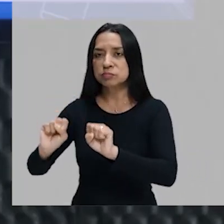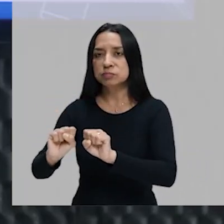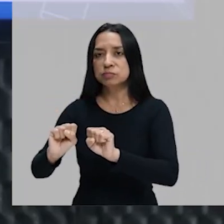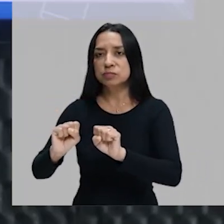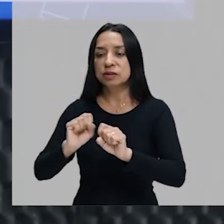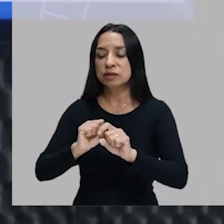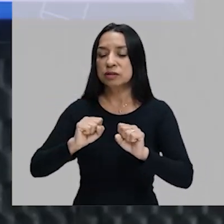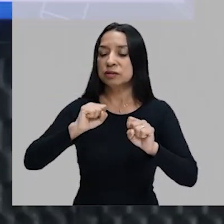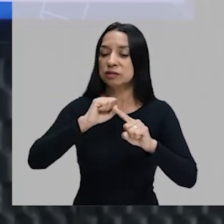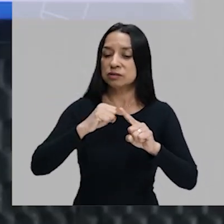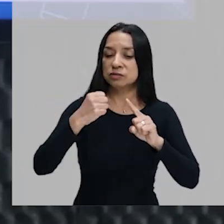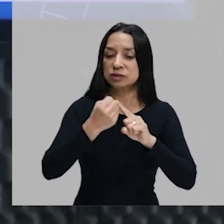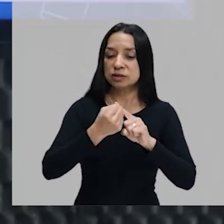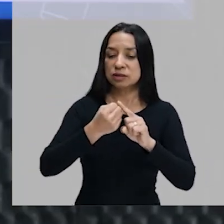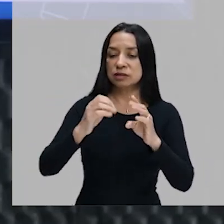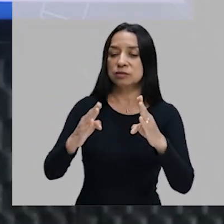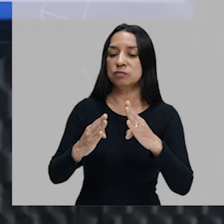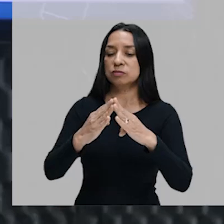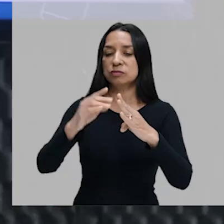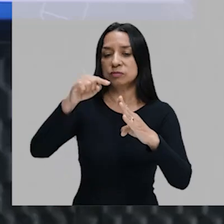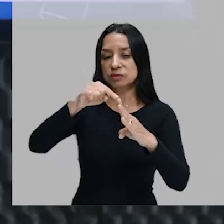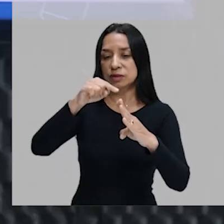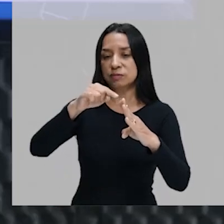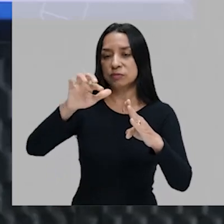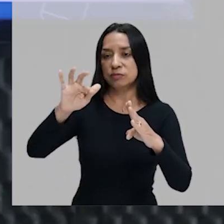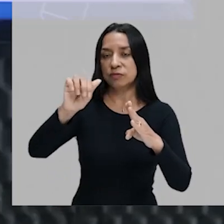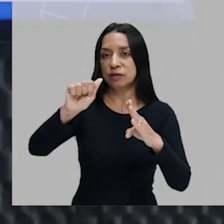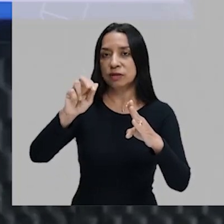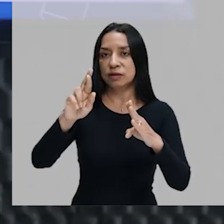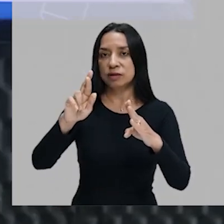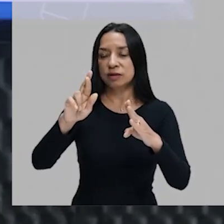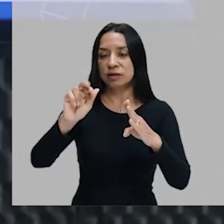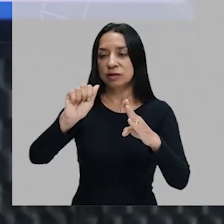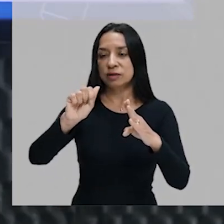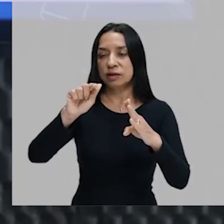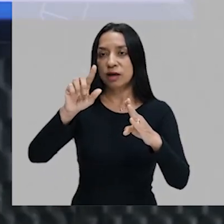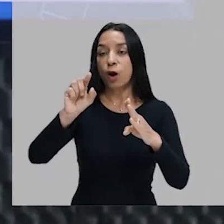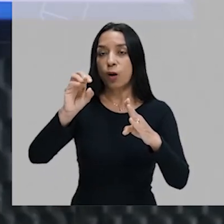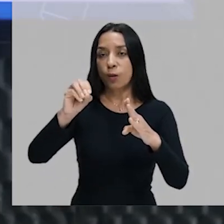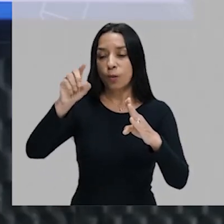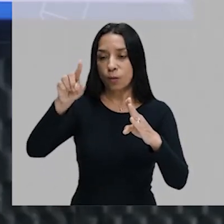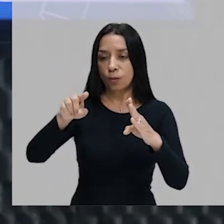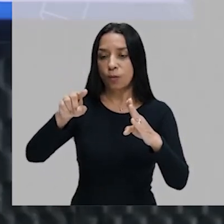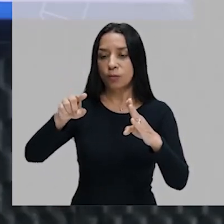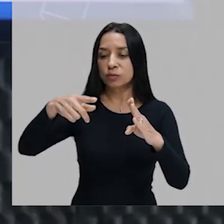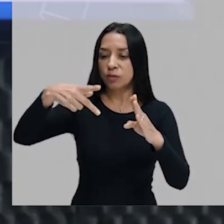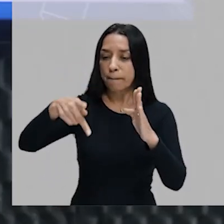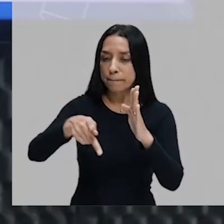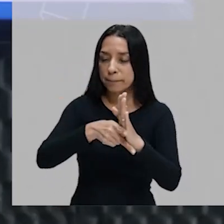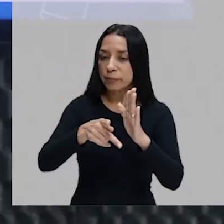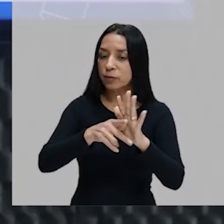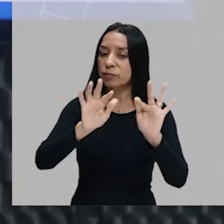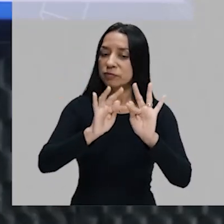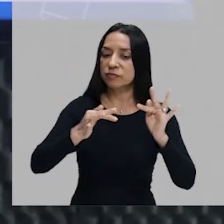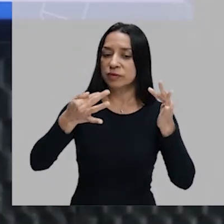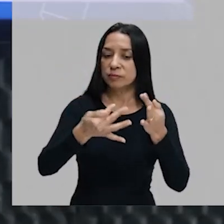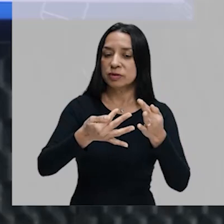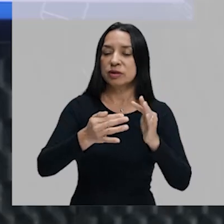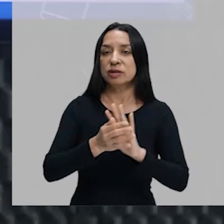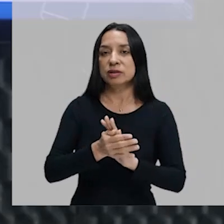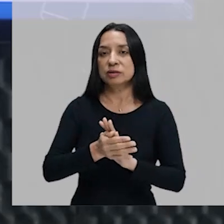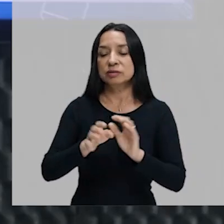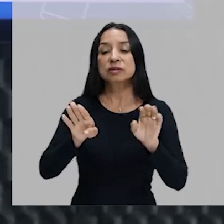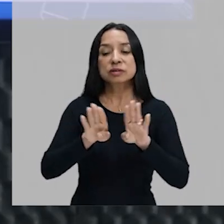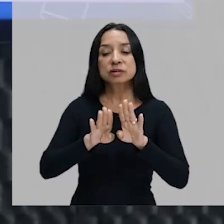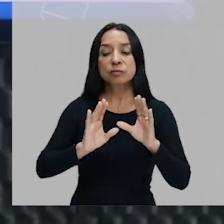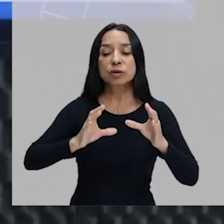exemplo, no topo da pirâmide, nós temos o faraó, os seus familiares, e nós temos setores também